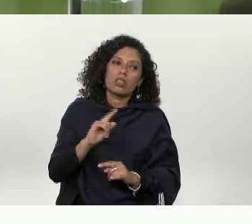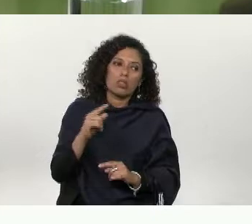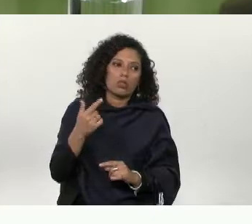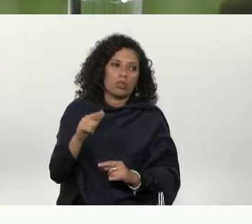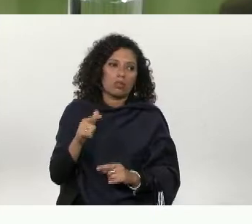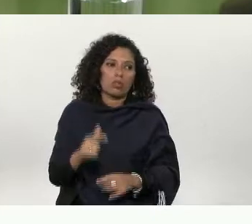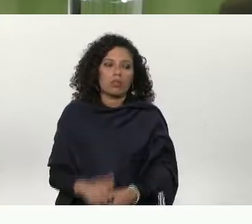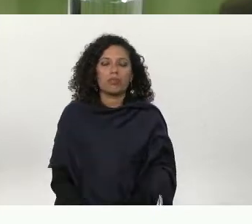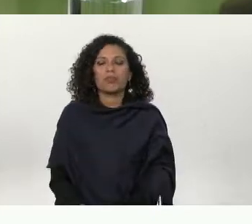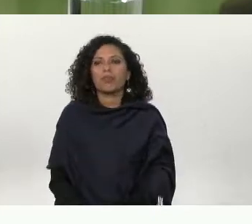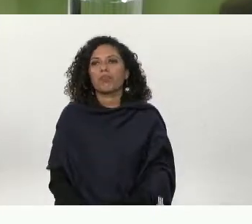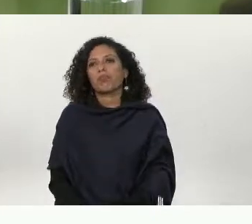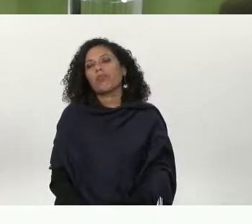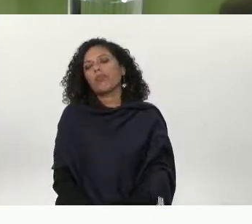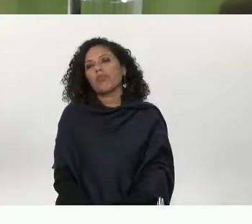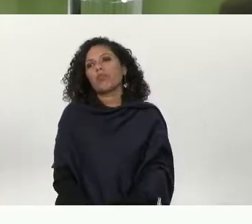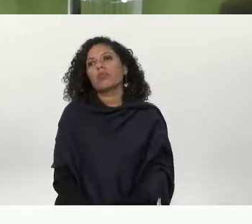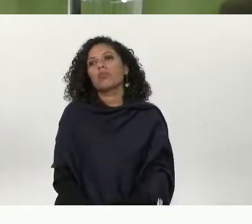médico.